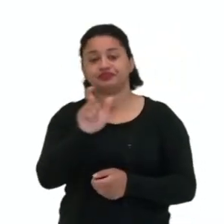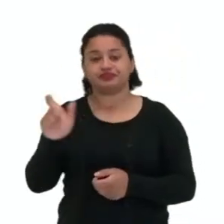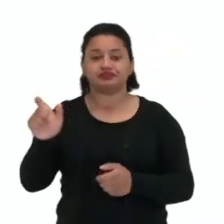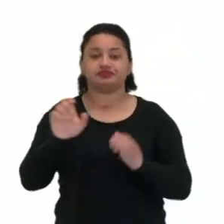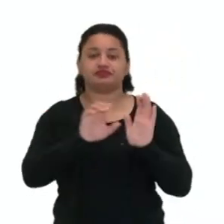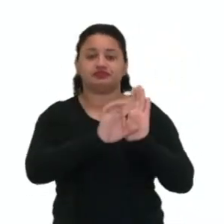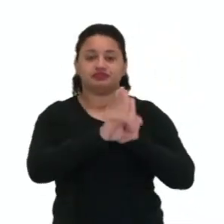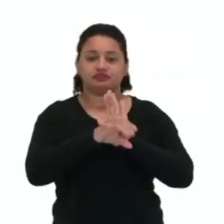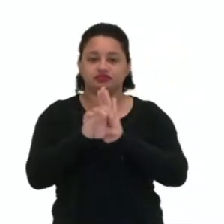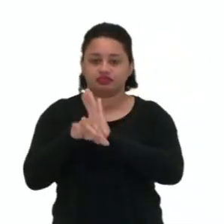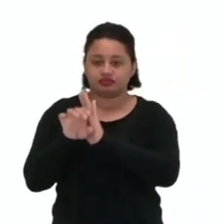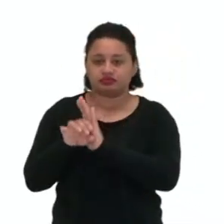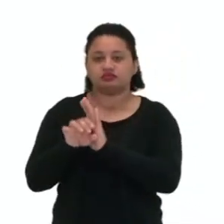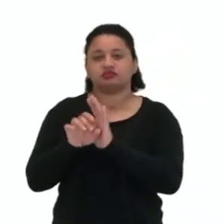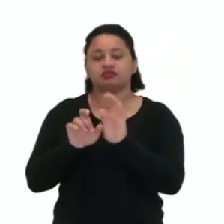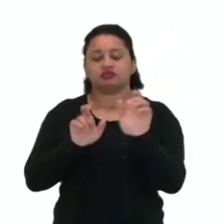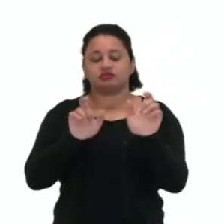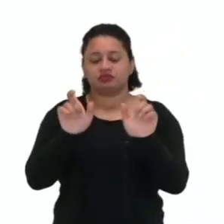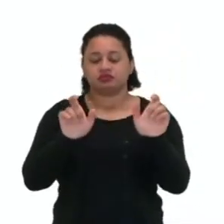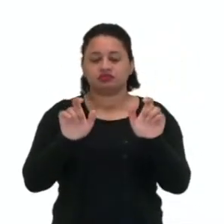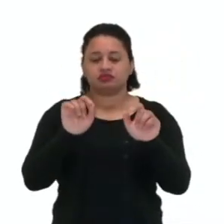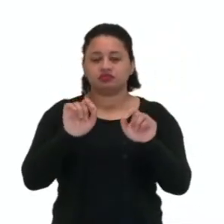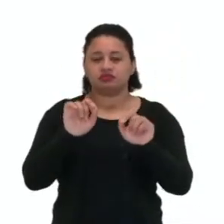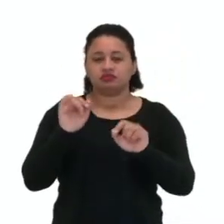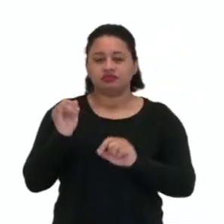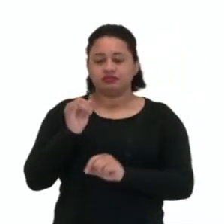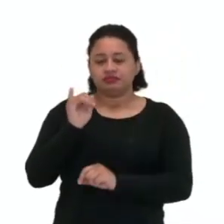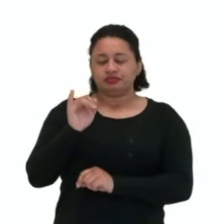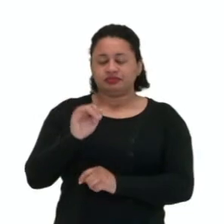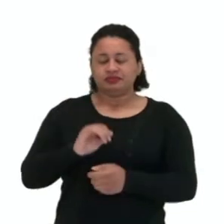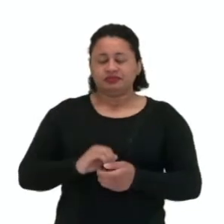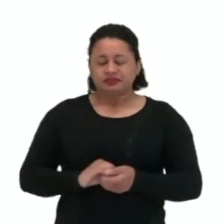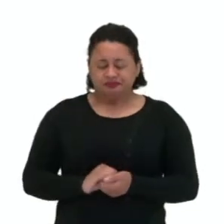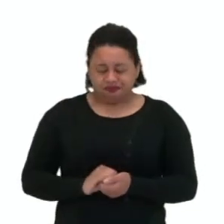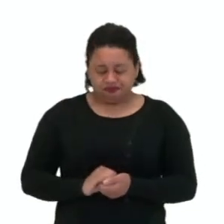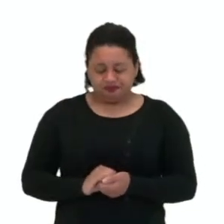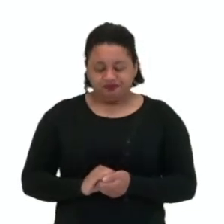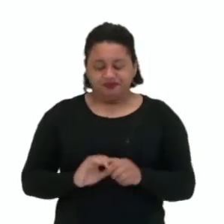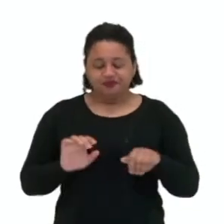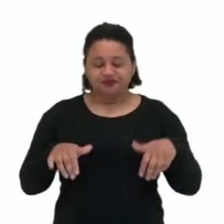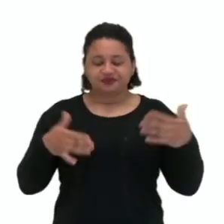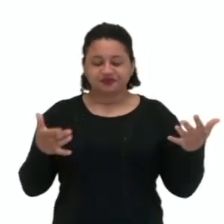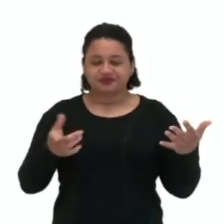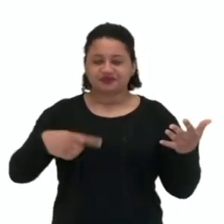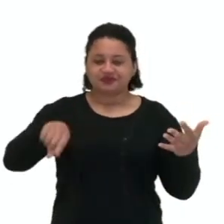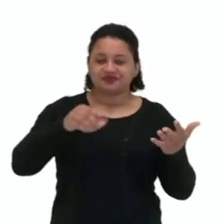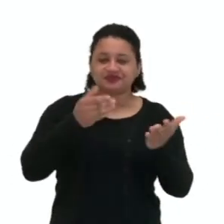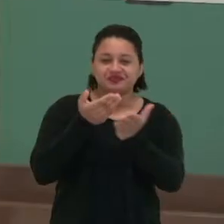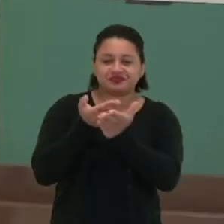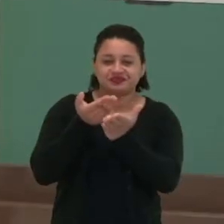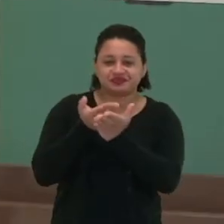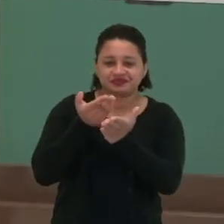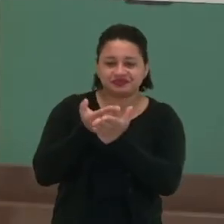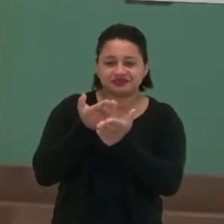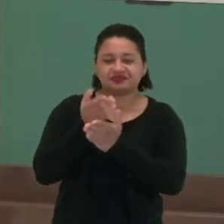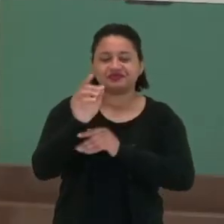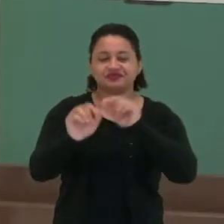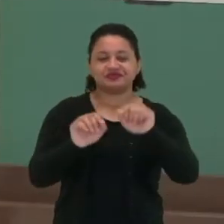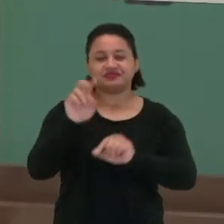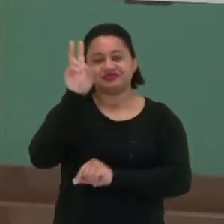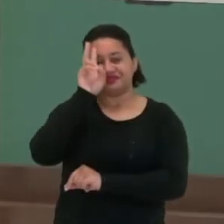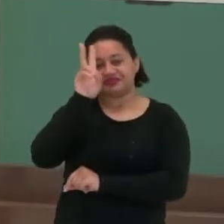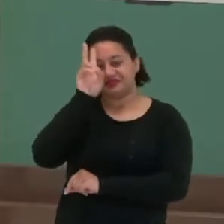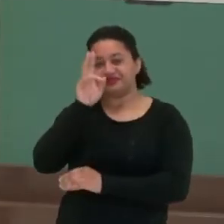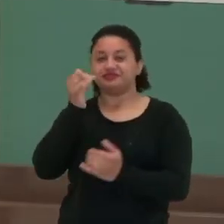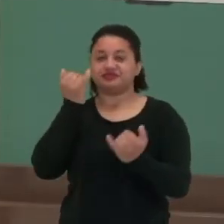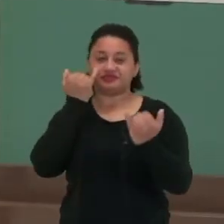conceitos, termos que são muito importantes. E quando vocês vão estudar, relembrar essas